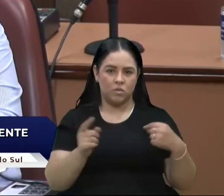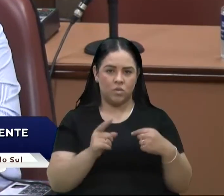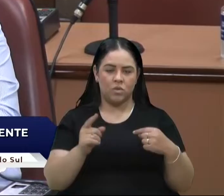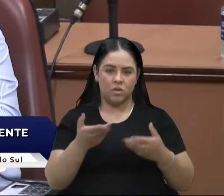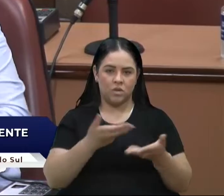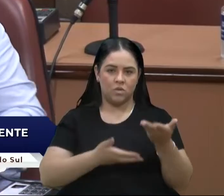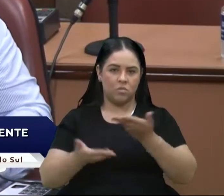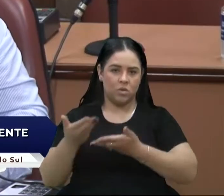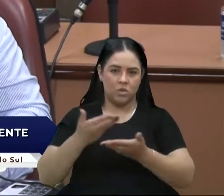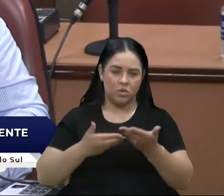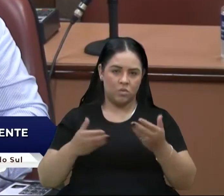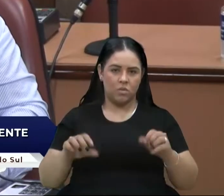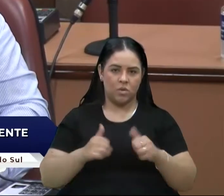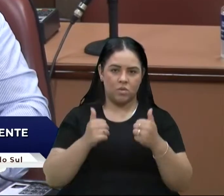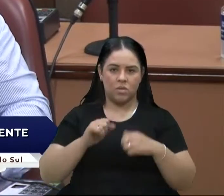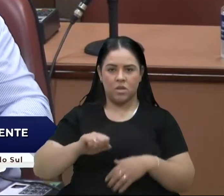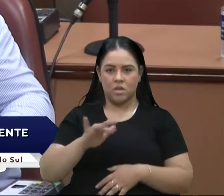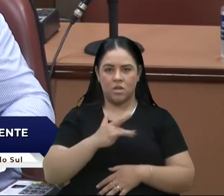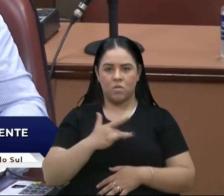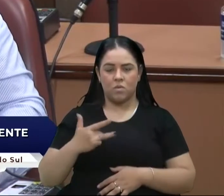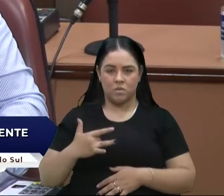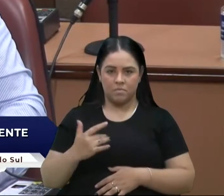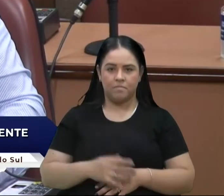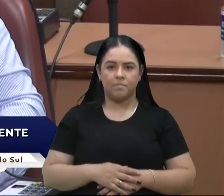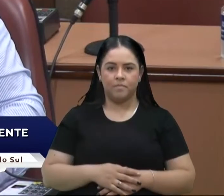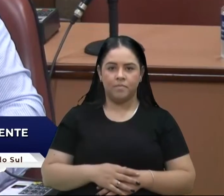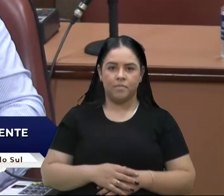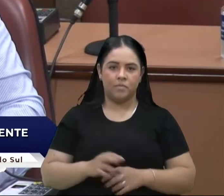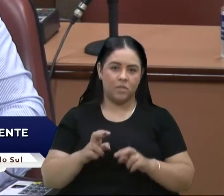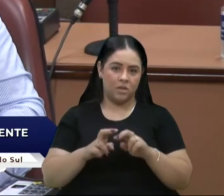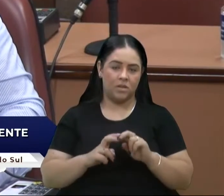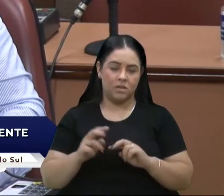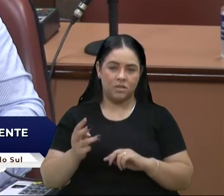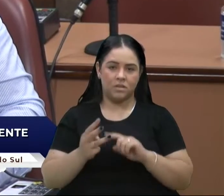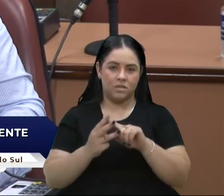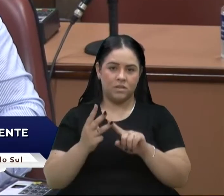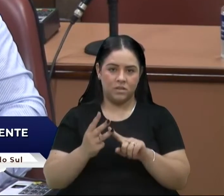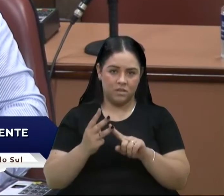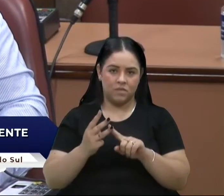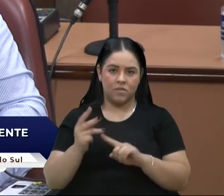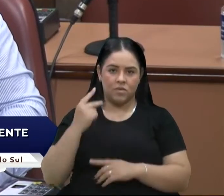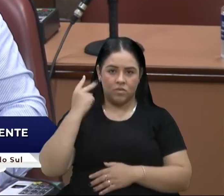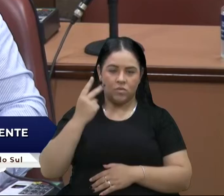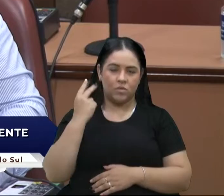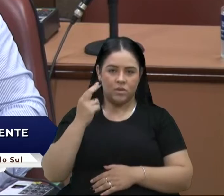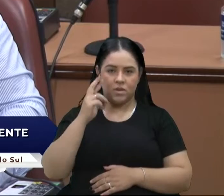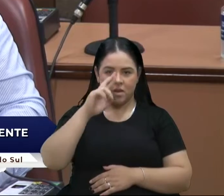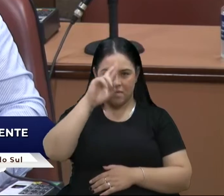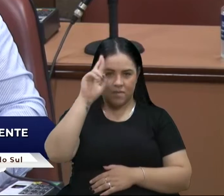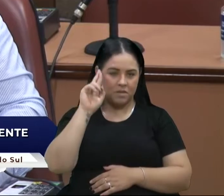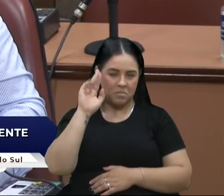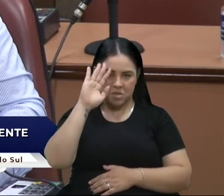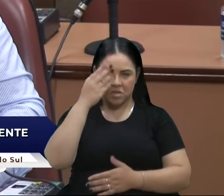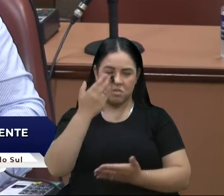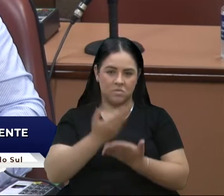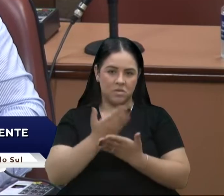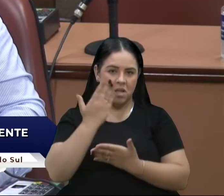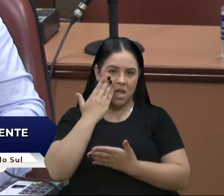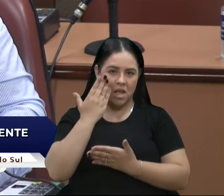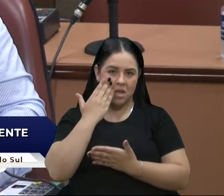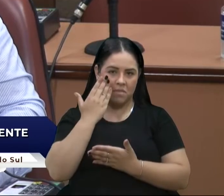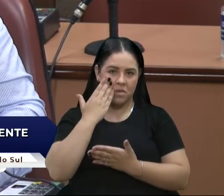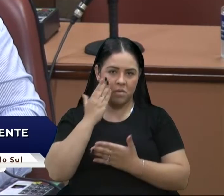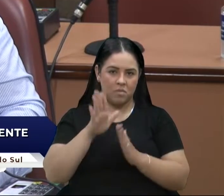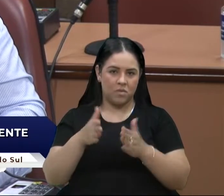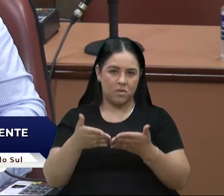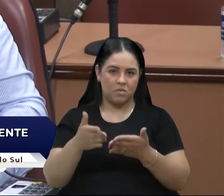melhor para a saúde. Então, eram esses três pontos, tá, vereador Rafael? Eu sei que a Comissão da Saúde